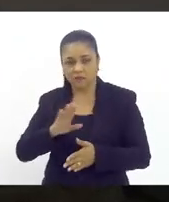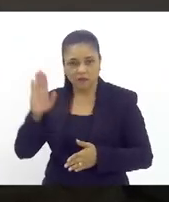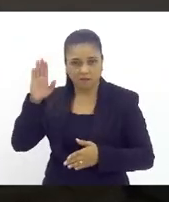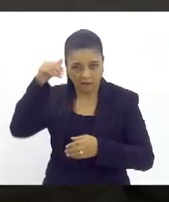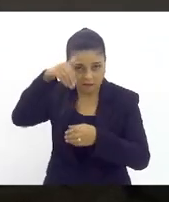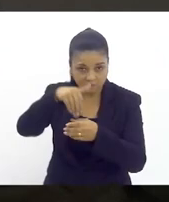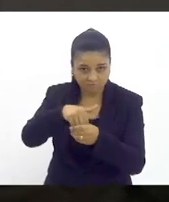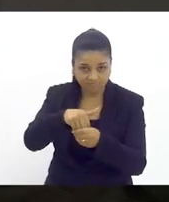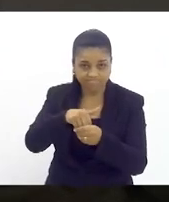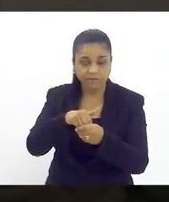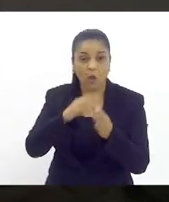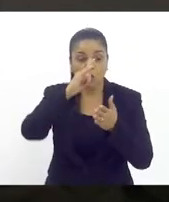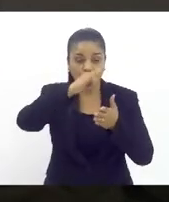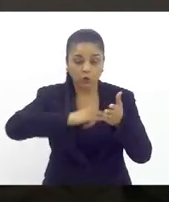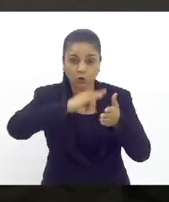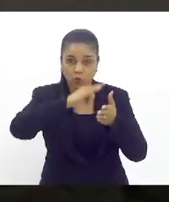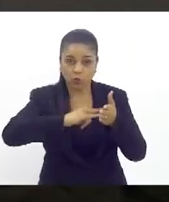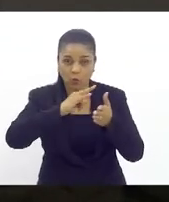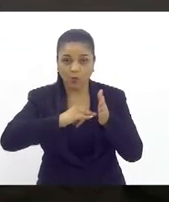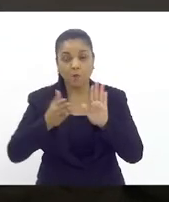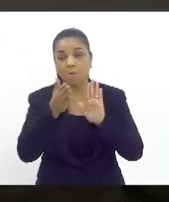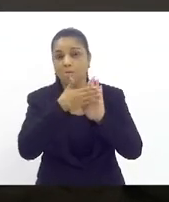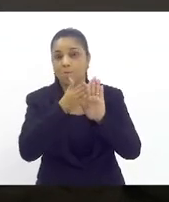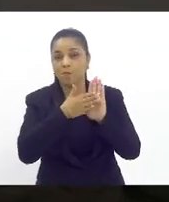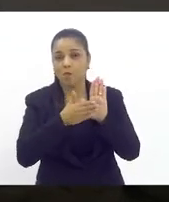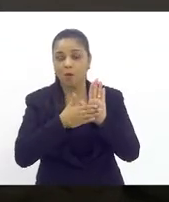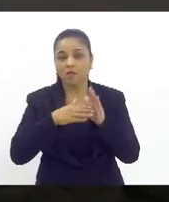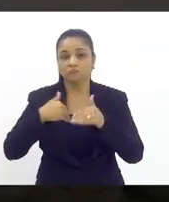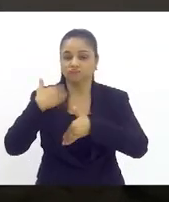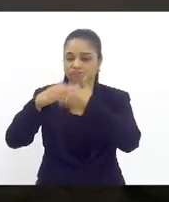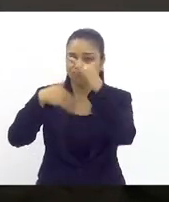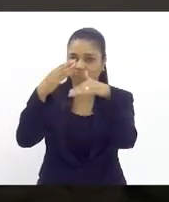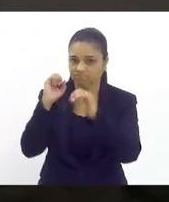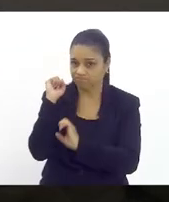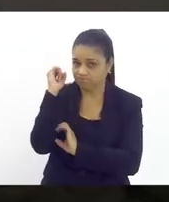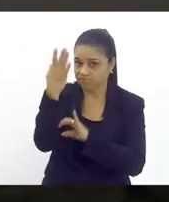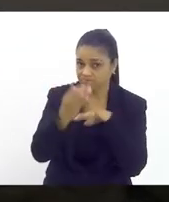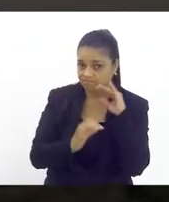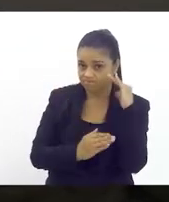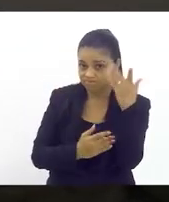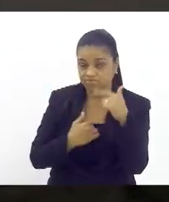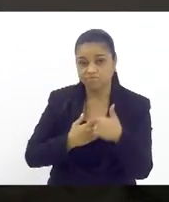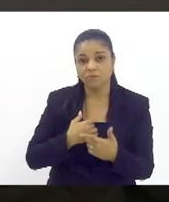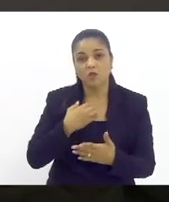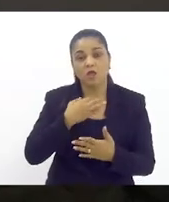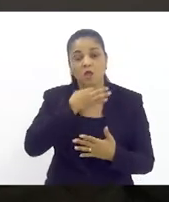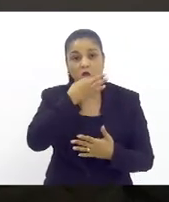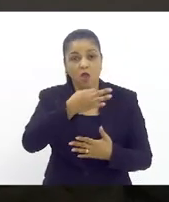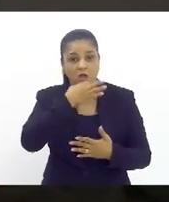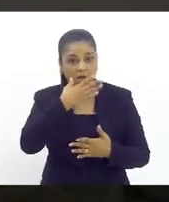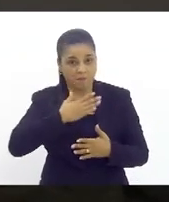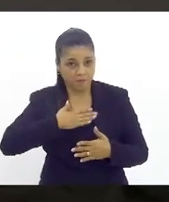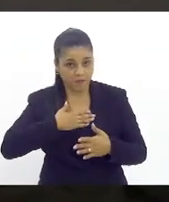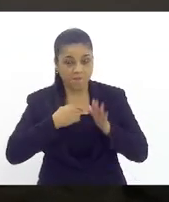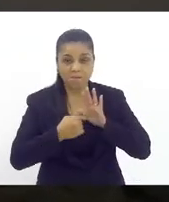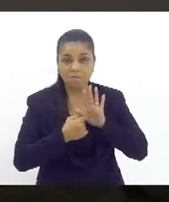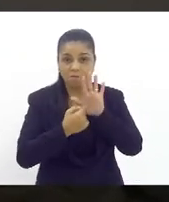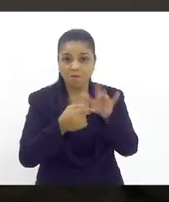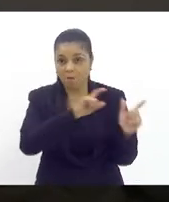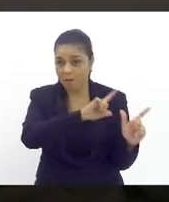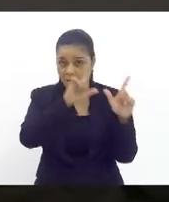documento com as propostas do fórum para o desenvolvimento Florestal eu achei pertinente apresentar elas para vocês